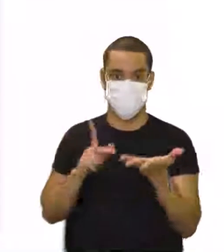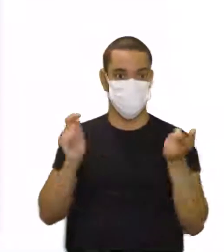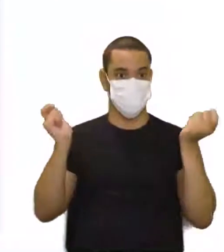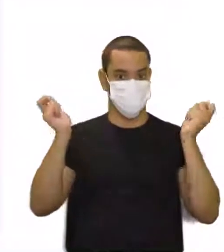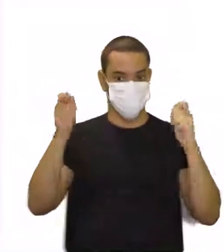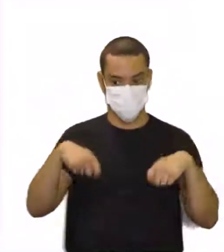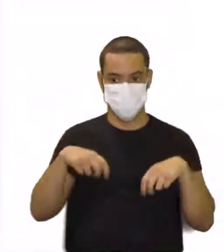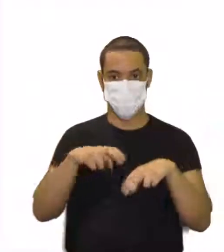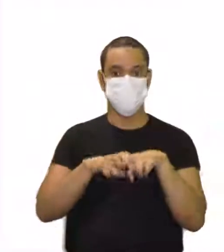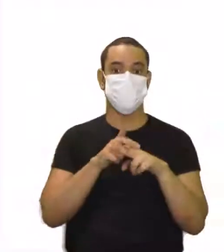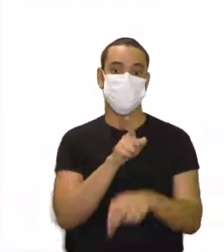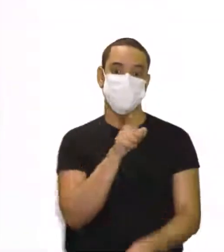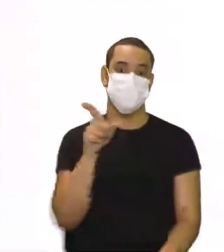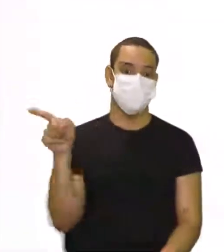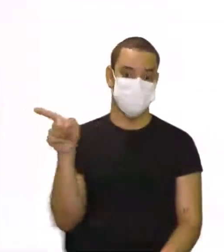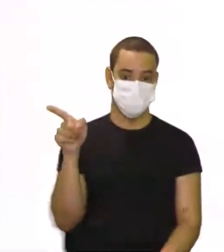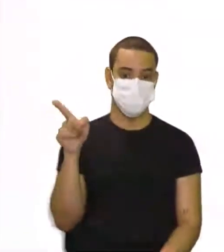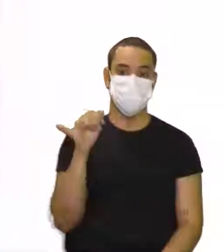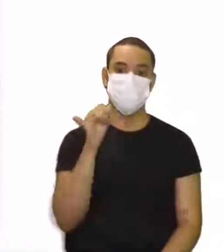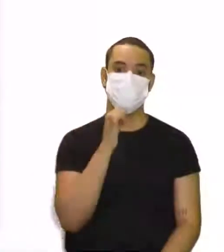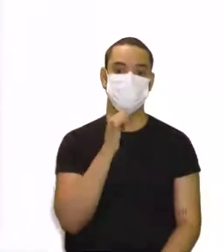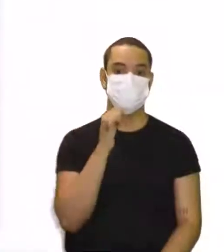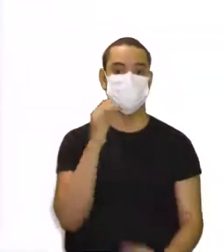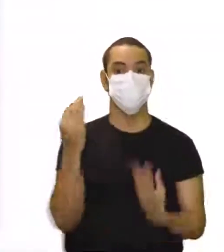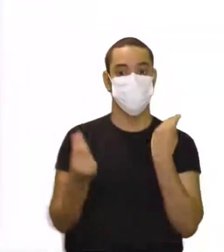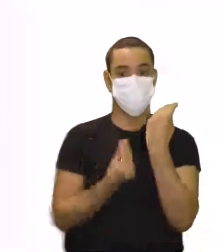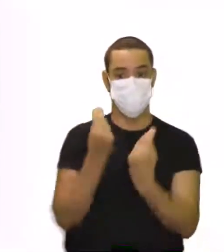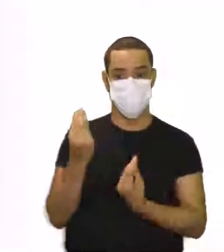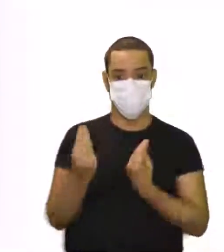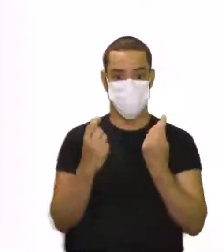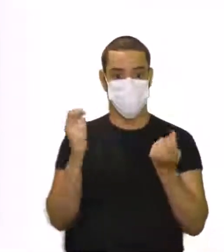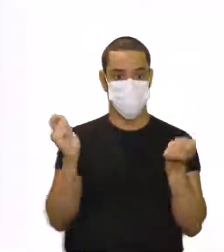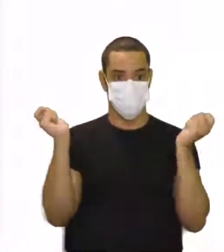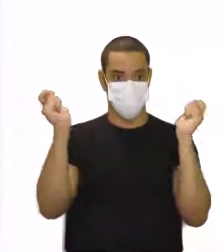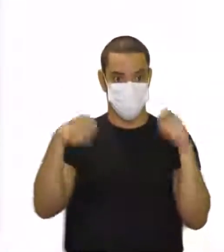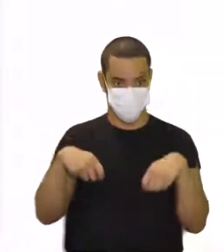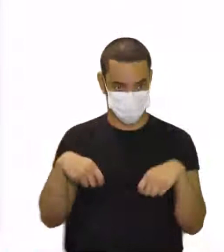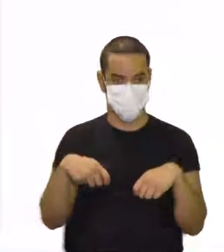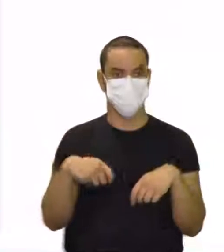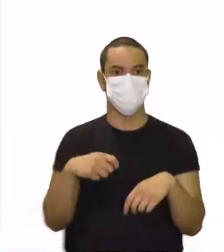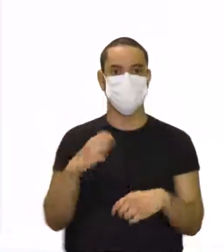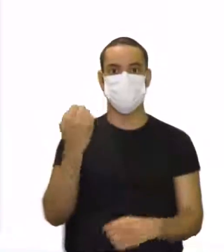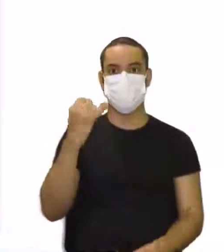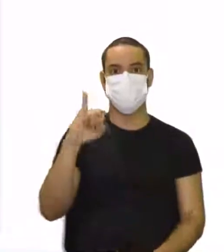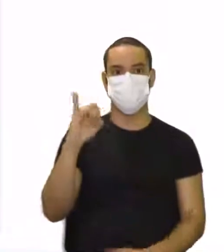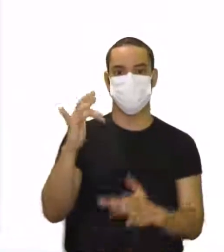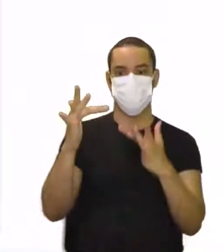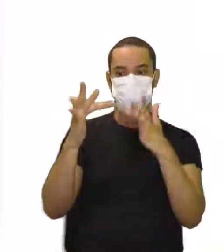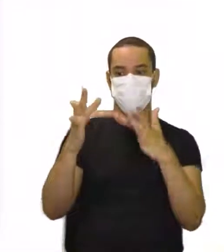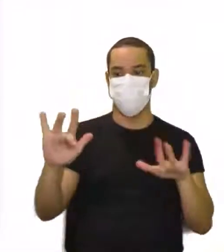aqui é um exemplo, mais ou menos, como é que você consegue. Quando você perde contato com um, você sempre vai ter